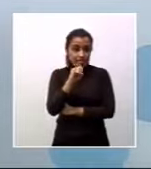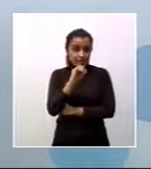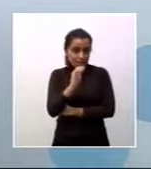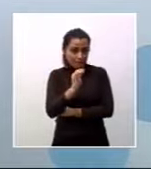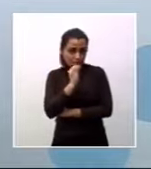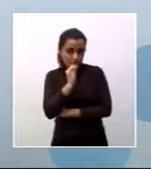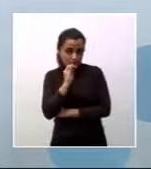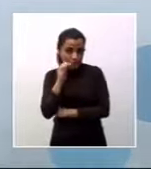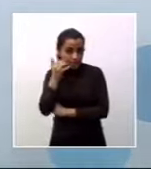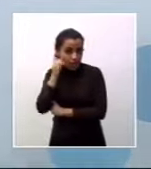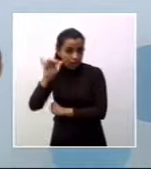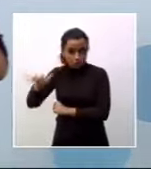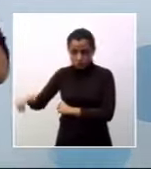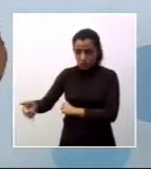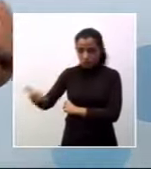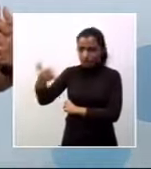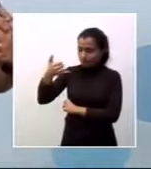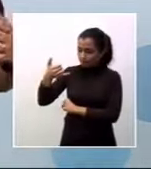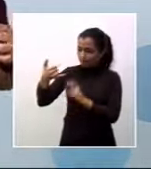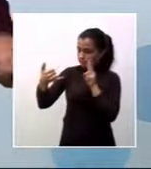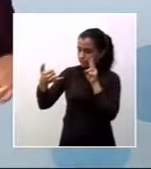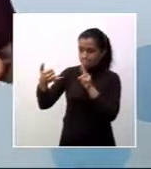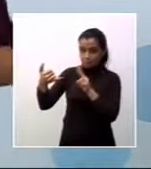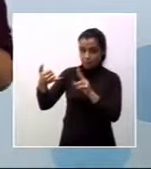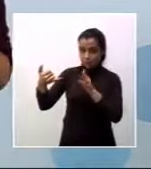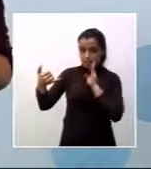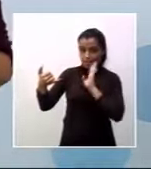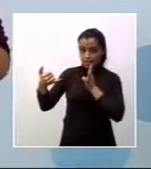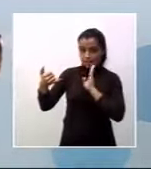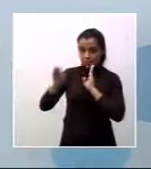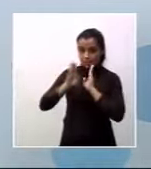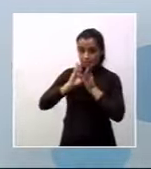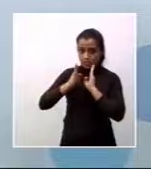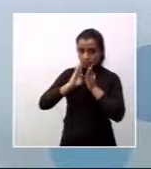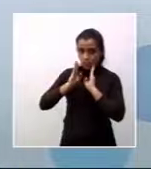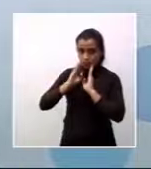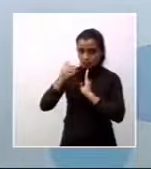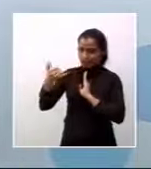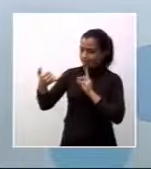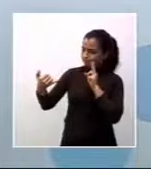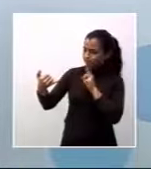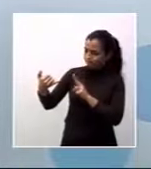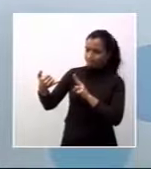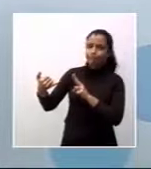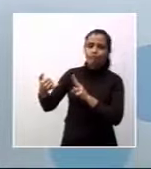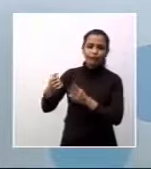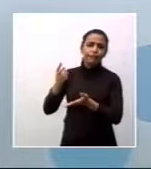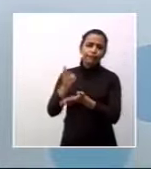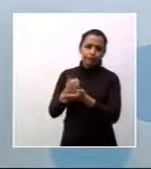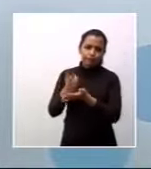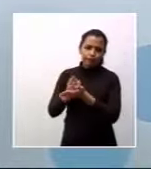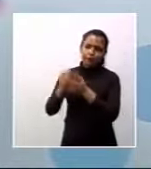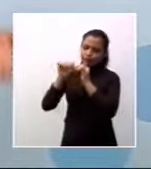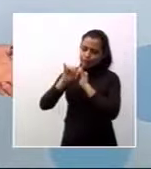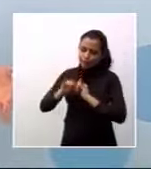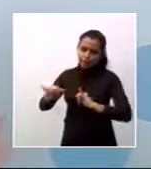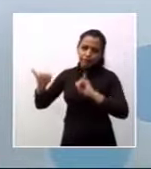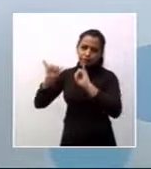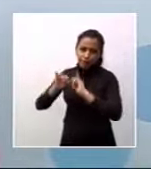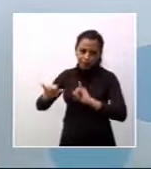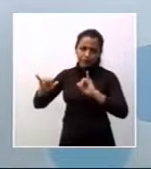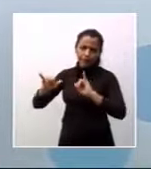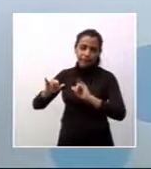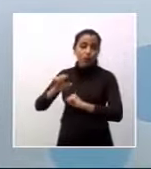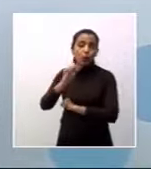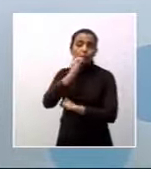agora e pegar e olhar meu facebook e no instagram não tem notícias e mais notícias de mensagem mas mensagens quando eu não